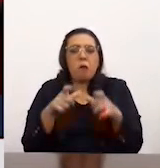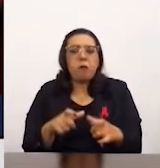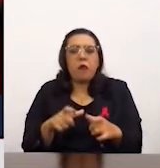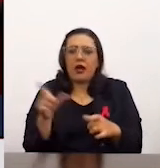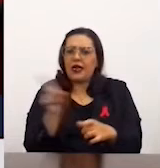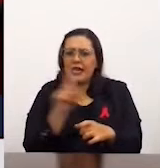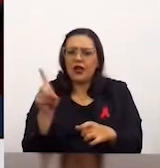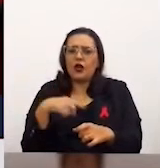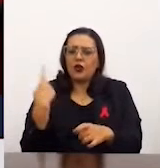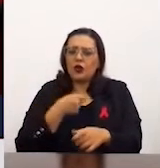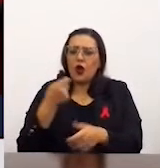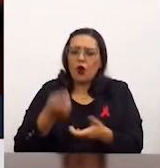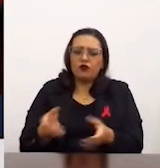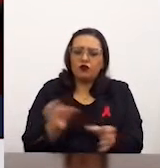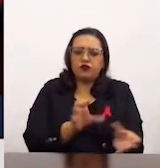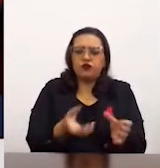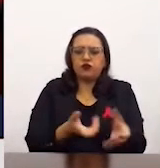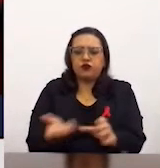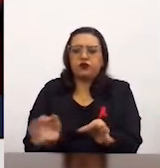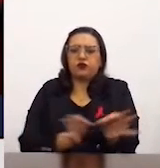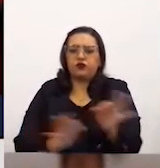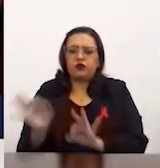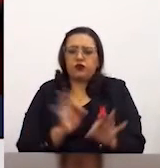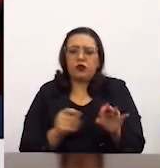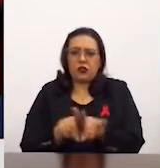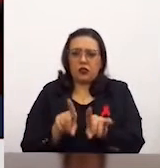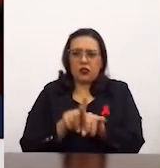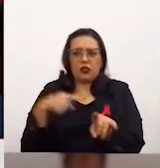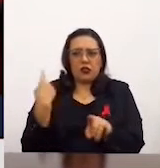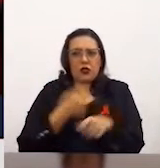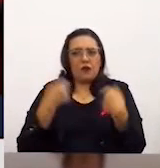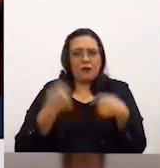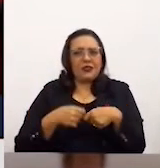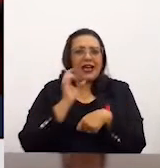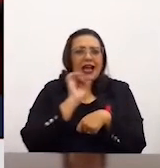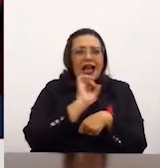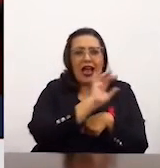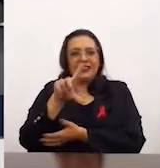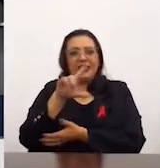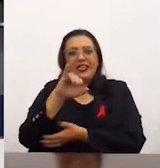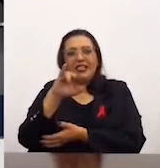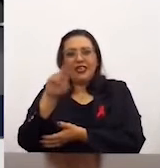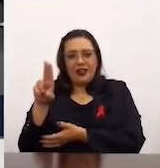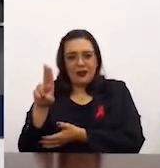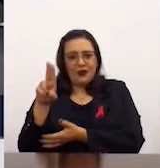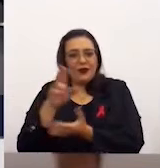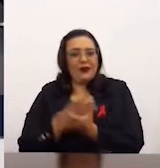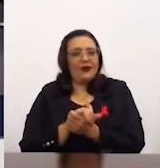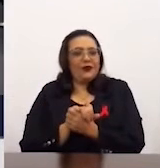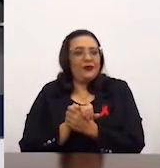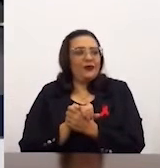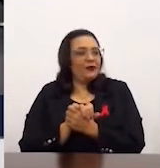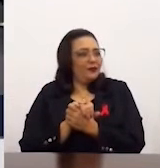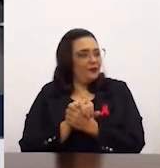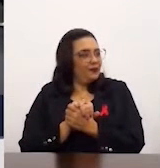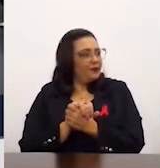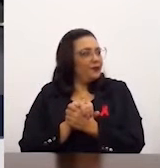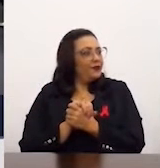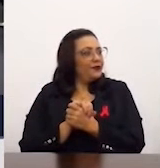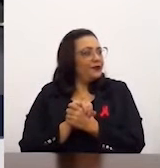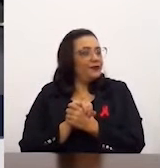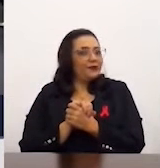Para o efetivo controle do Aedes aegypti, precisamos da colaboração de todos. Os vereadores